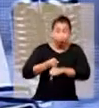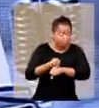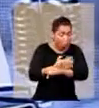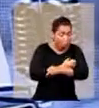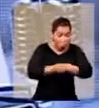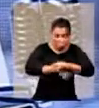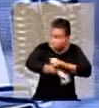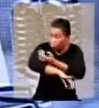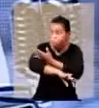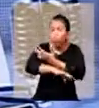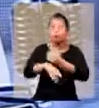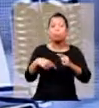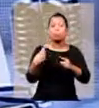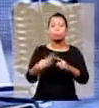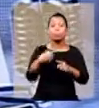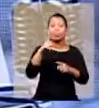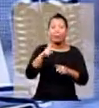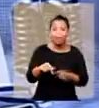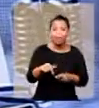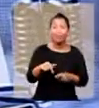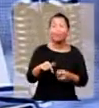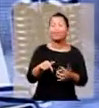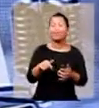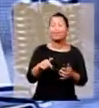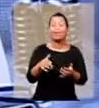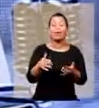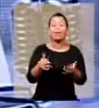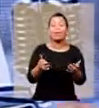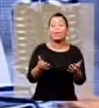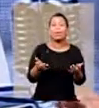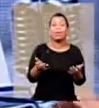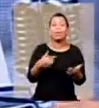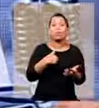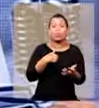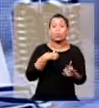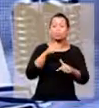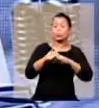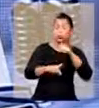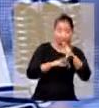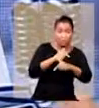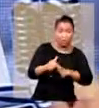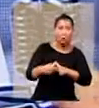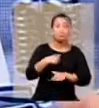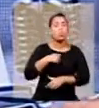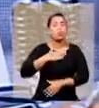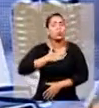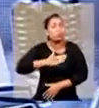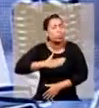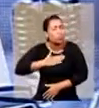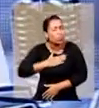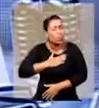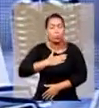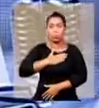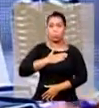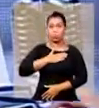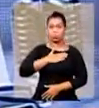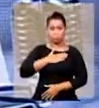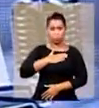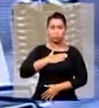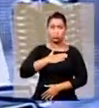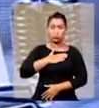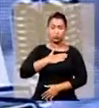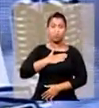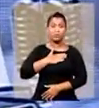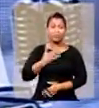é o que eu lido, é o que eu gosto, entendeu? A partir do momento que eu conheci Libras, isso